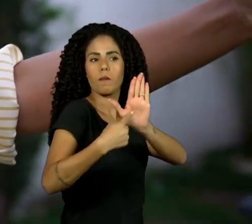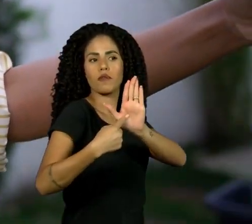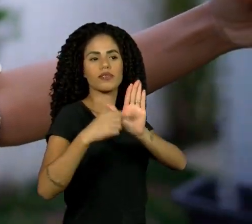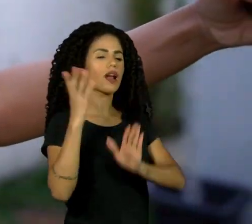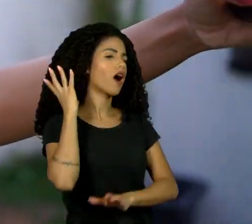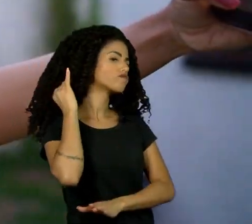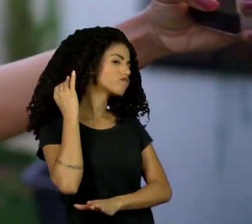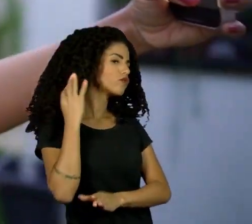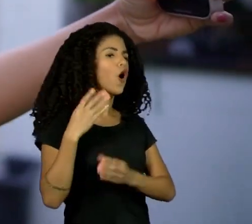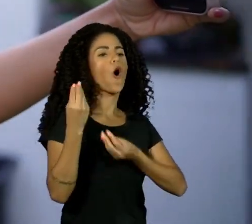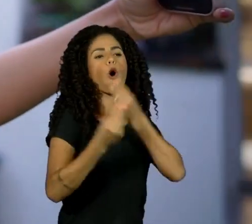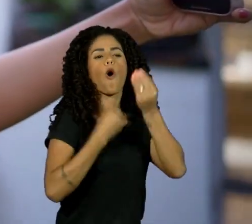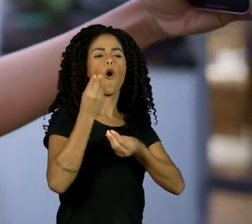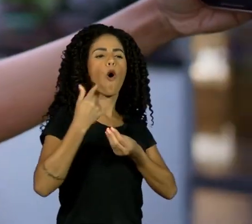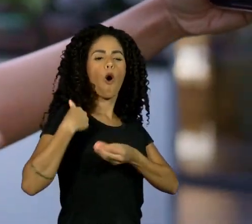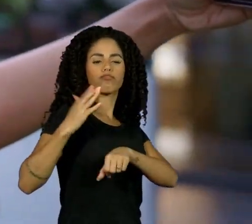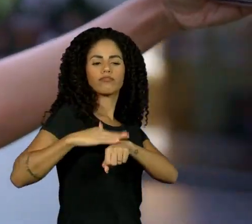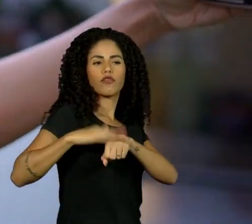cabelo secou.